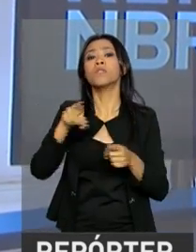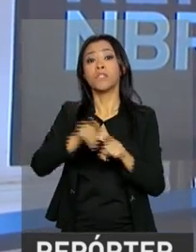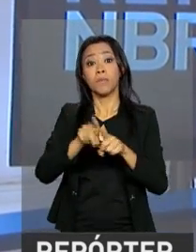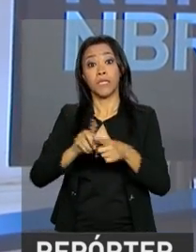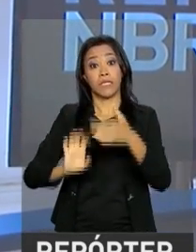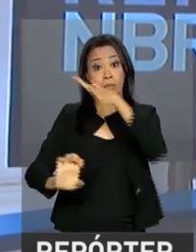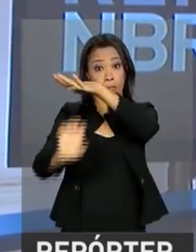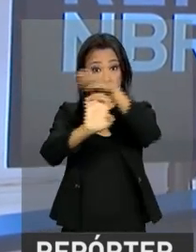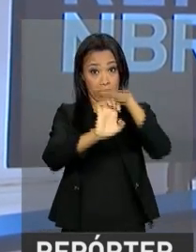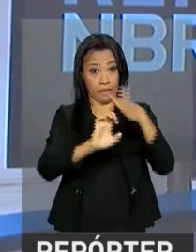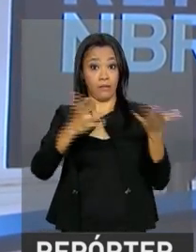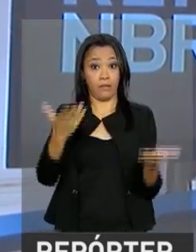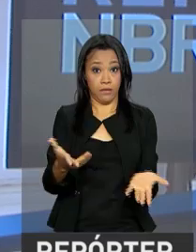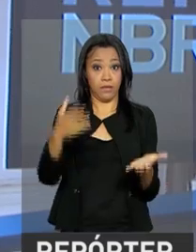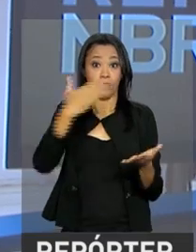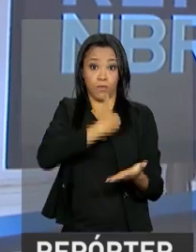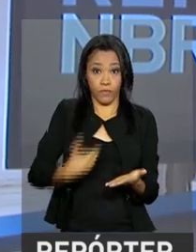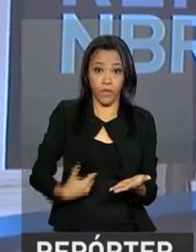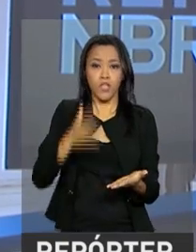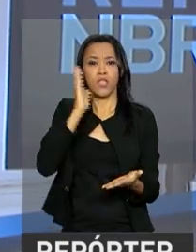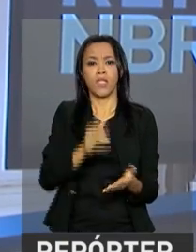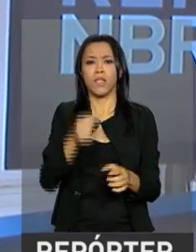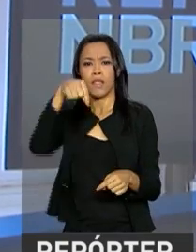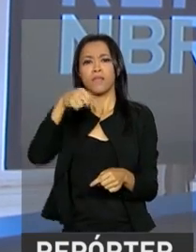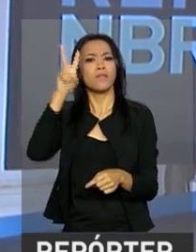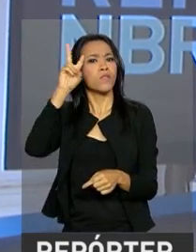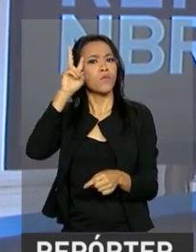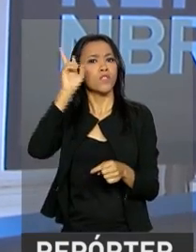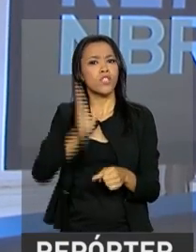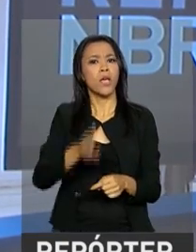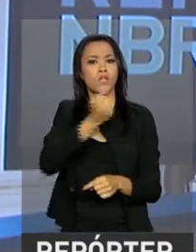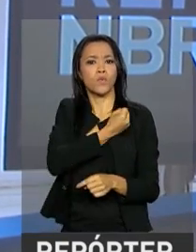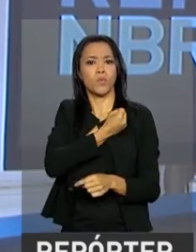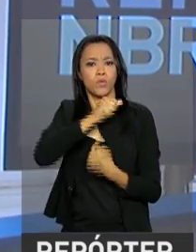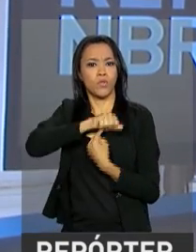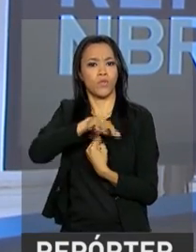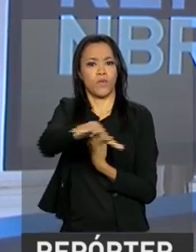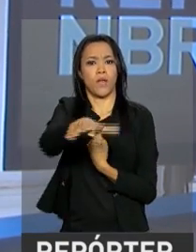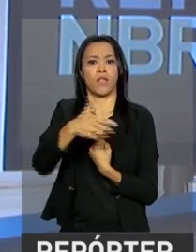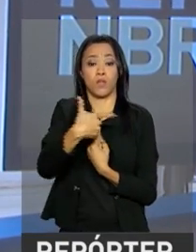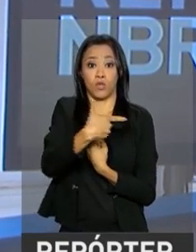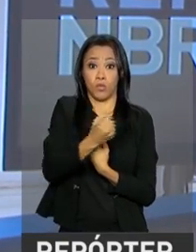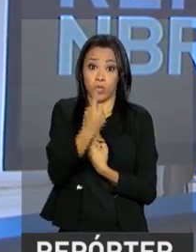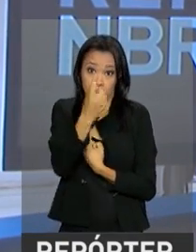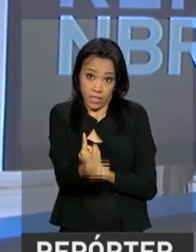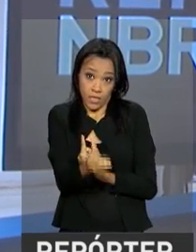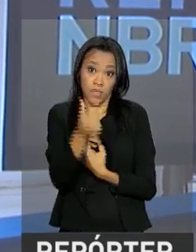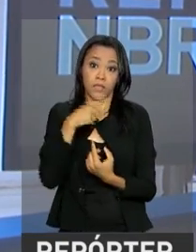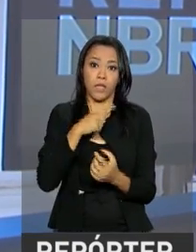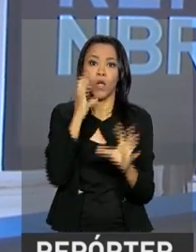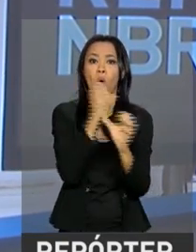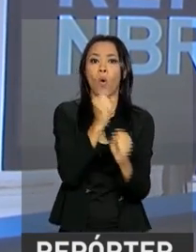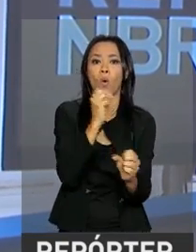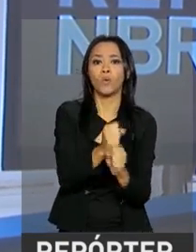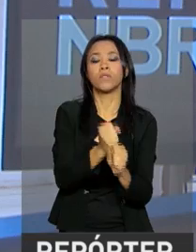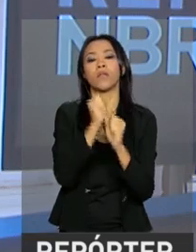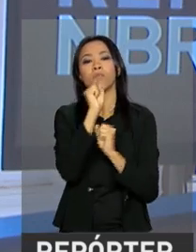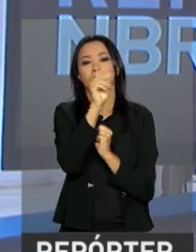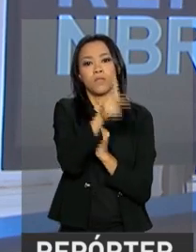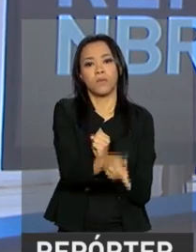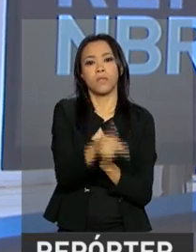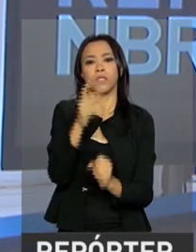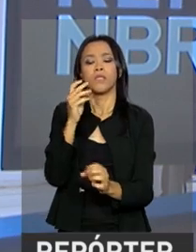segunda-feira foram divulgados números do governo Central em 2016 a conta inclui previdência Tesouro